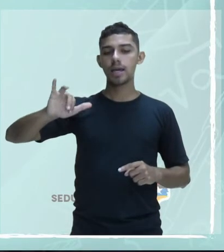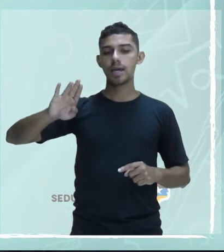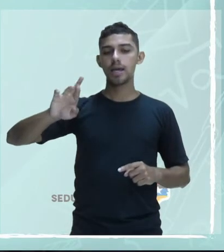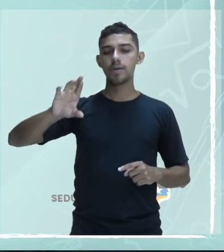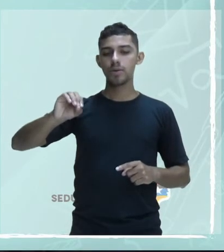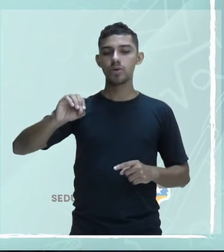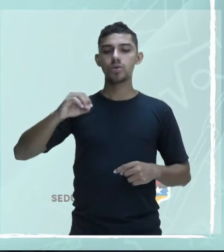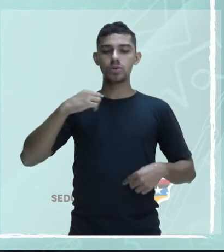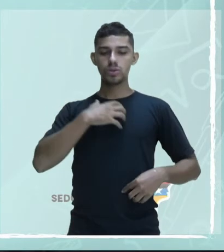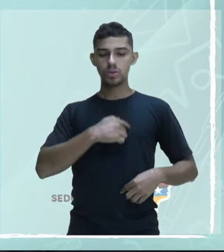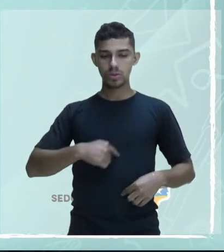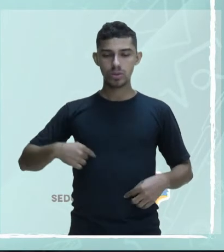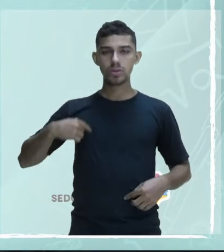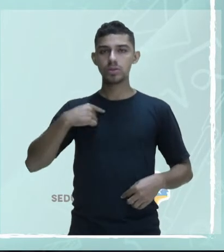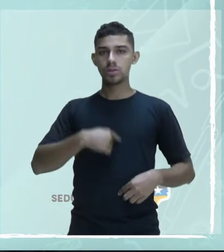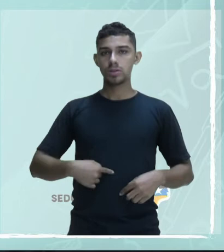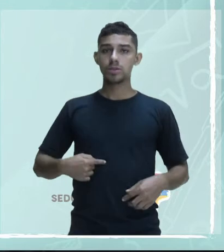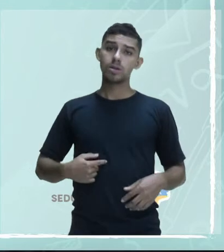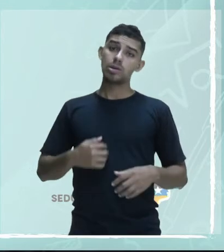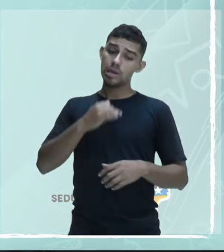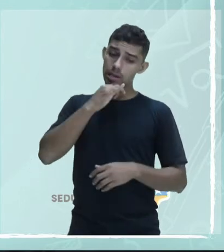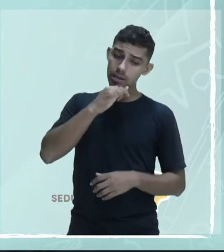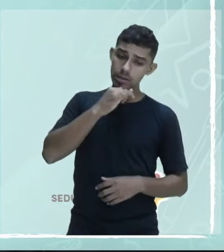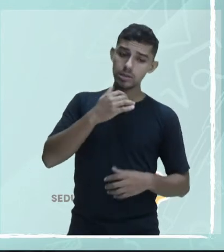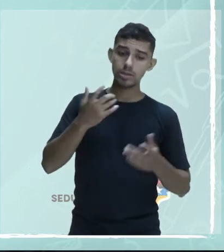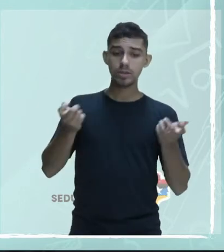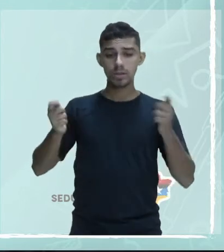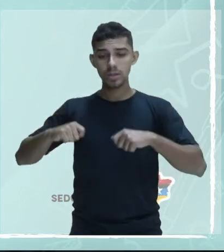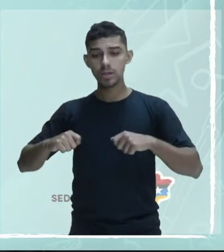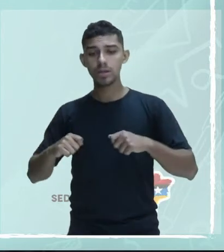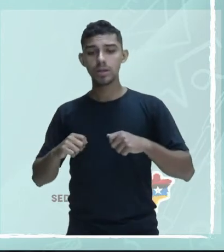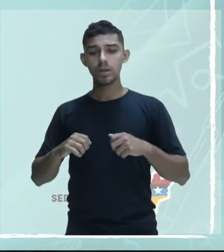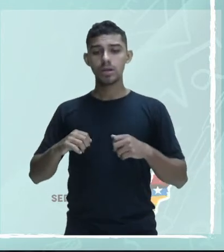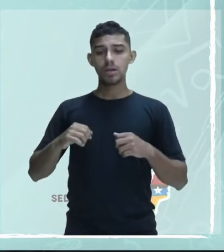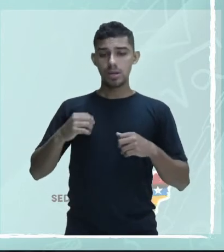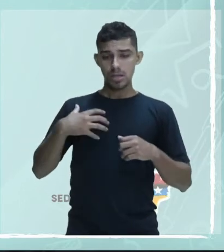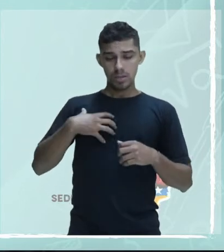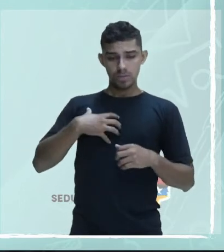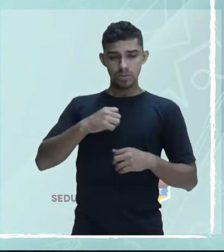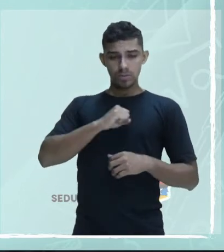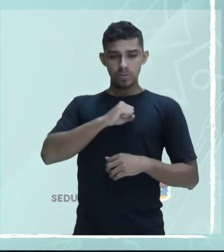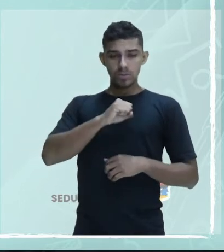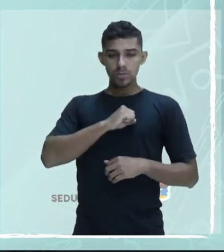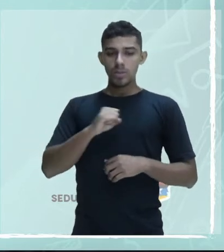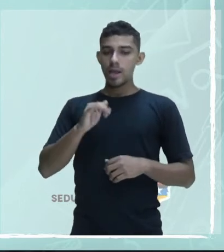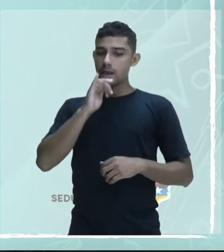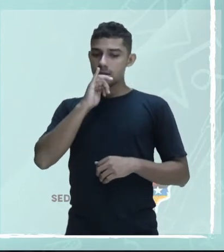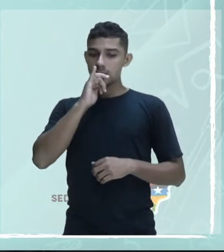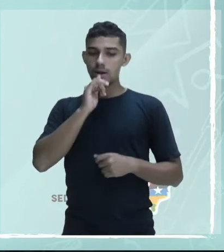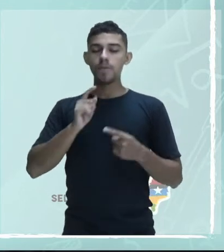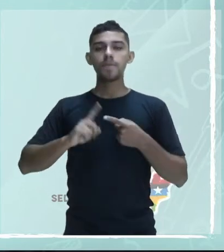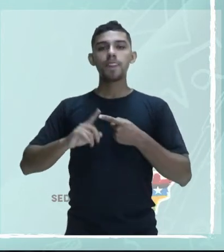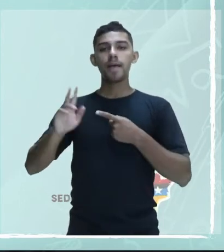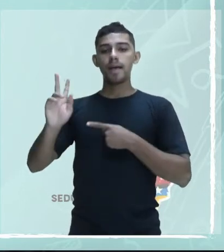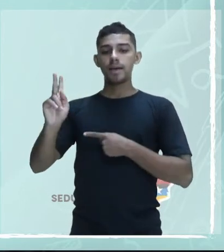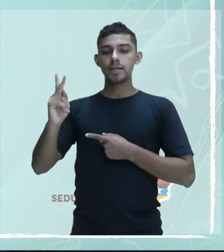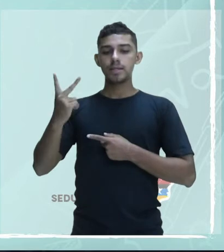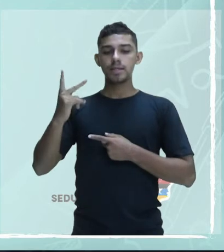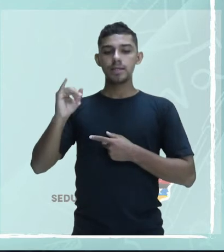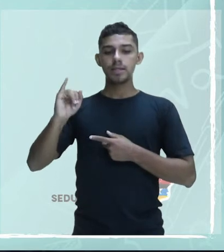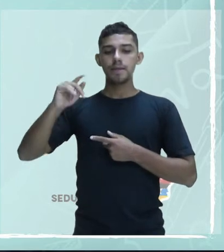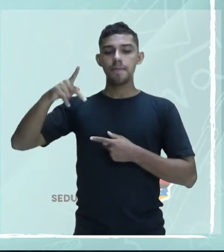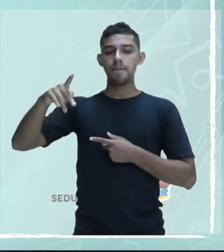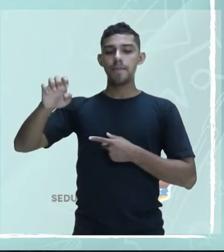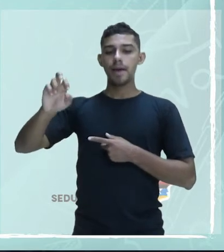sistema cardiorrespiratório e causar danos a nível sanguíneo e neurológico e cardíaco. São alguns exemplos. A hipertensão, que é a